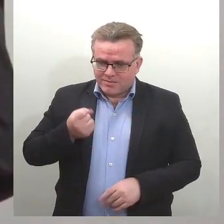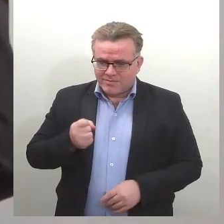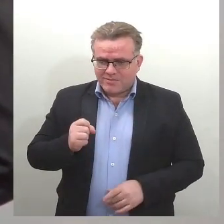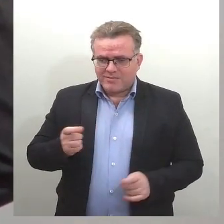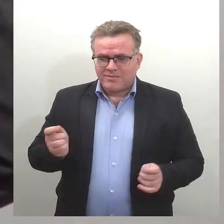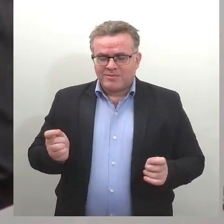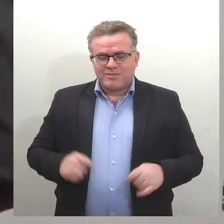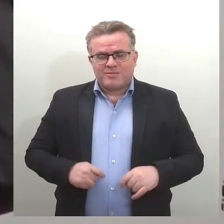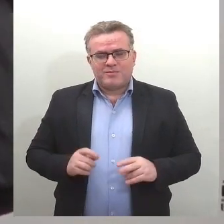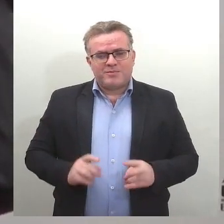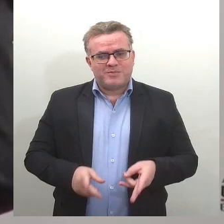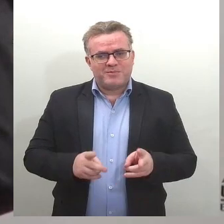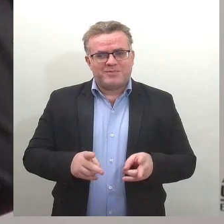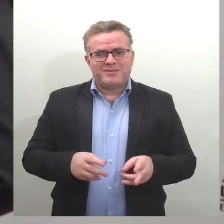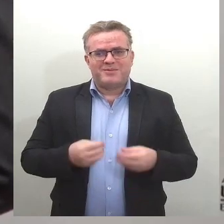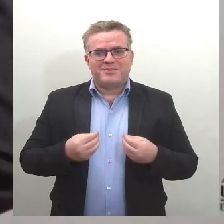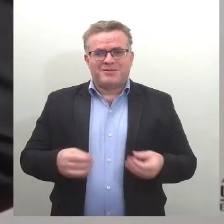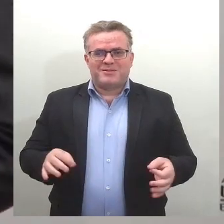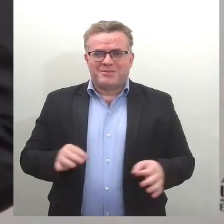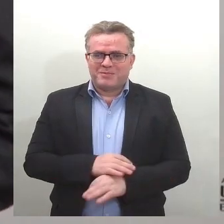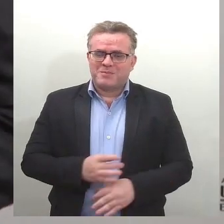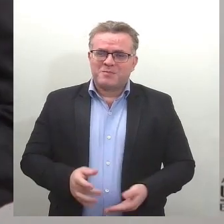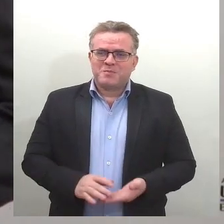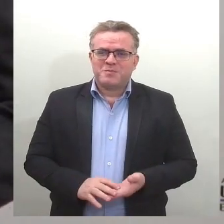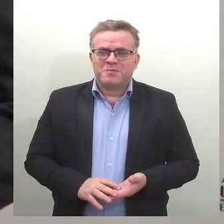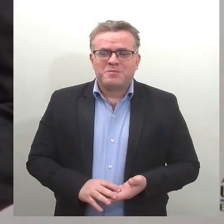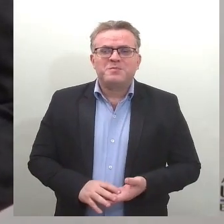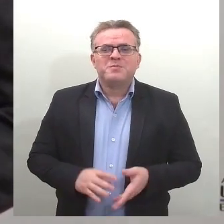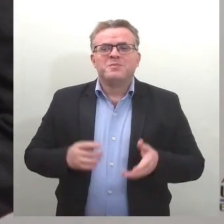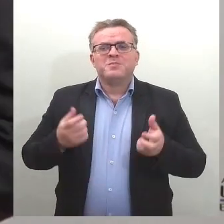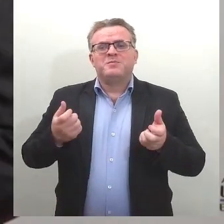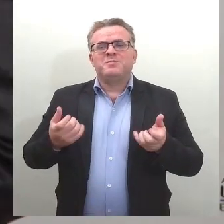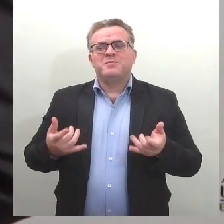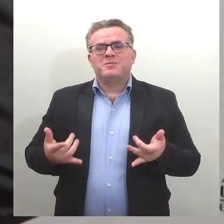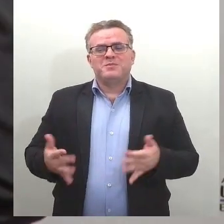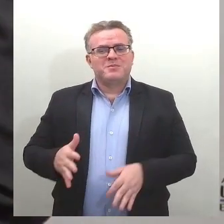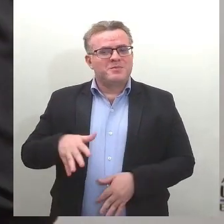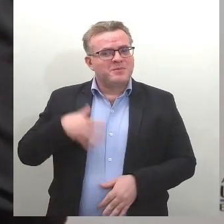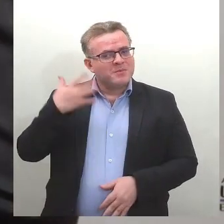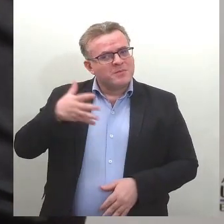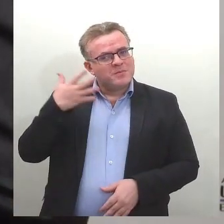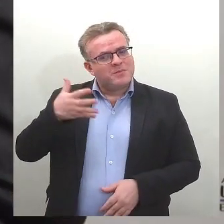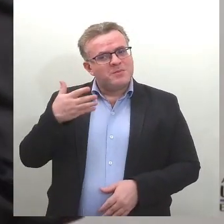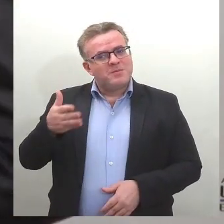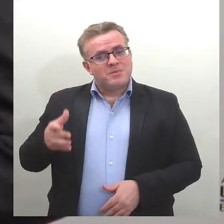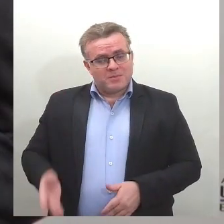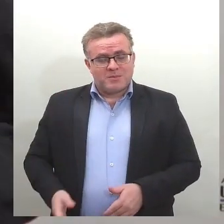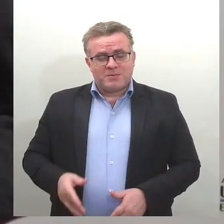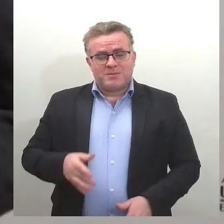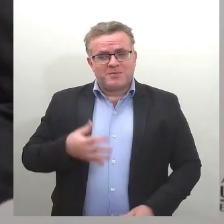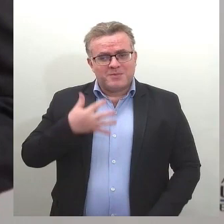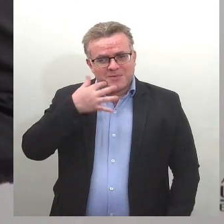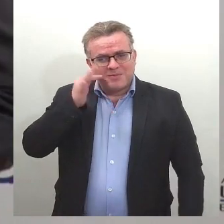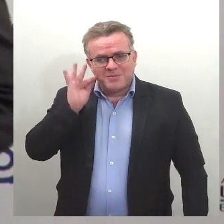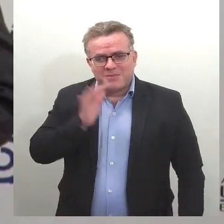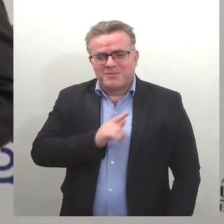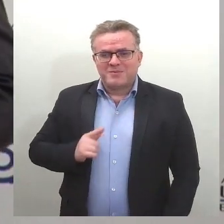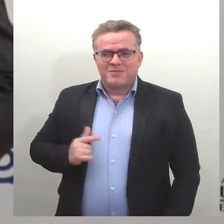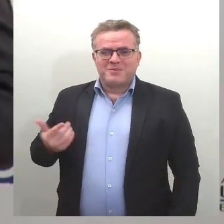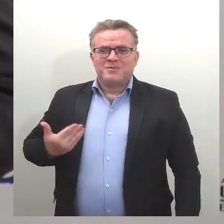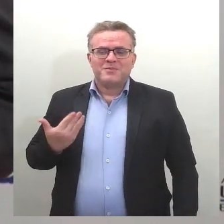Expediente falando da conferência que o governador Fabio Tidieri participa lá em Washington, nos Estados Unidos. Conferência essa